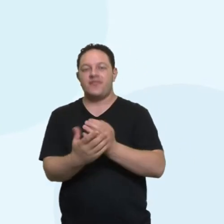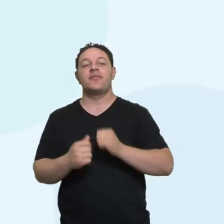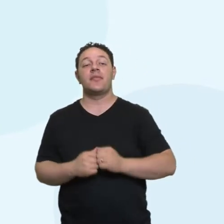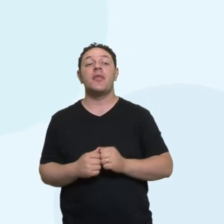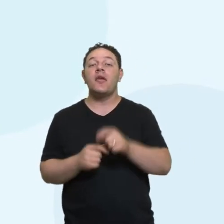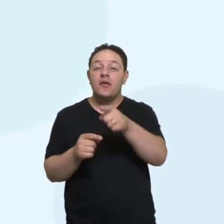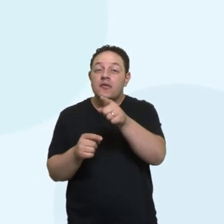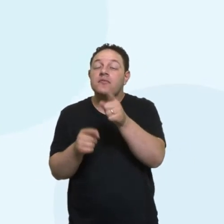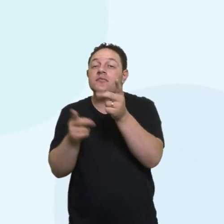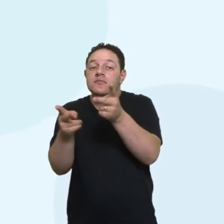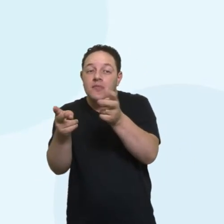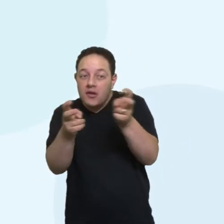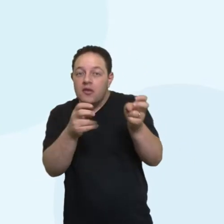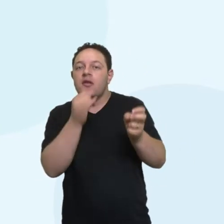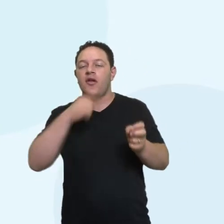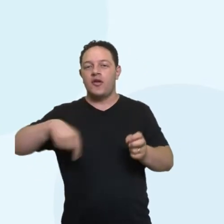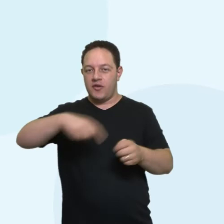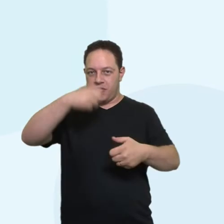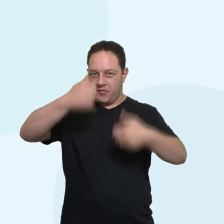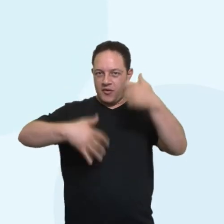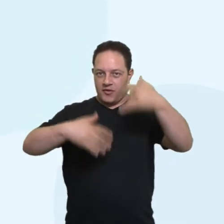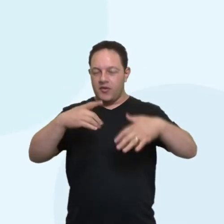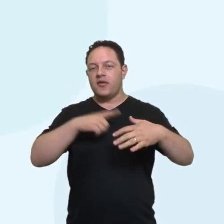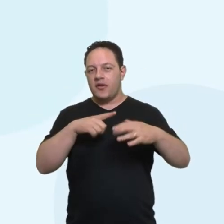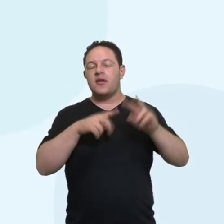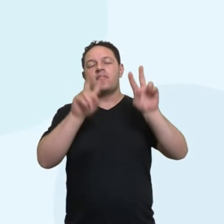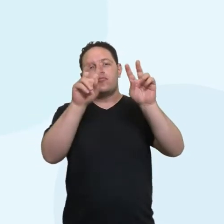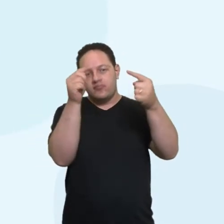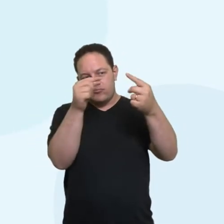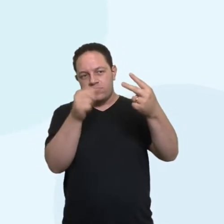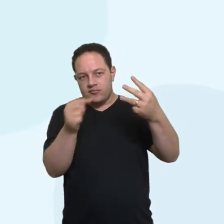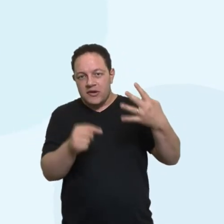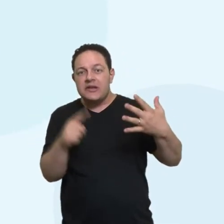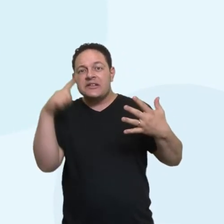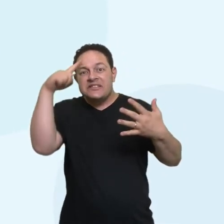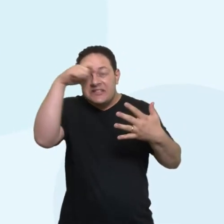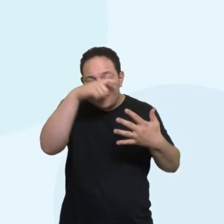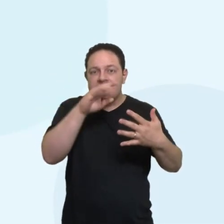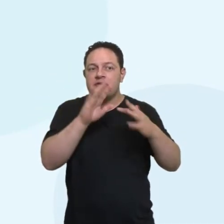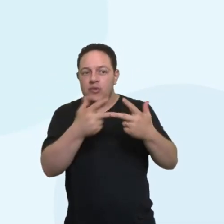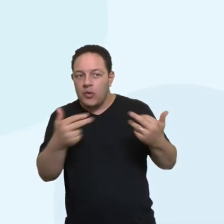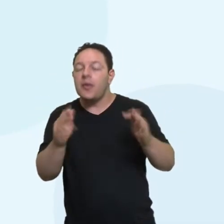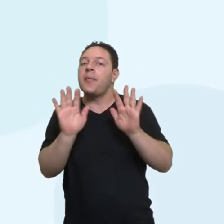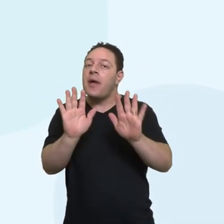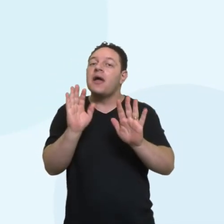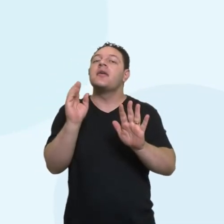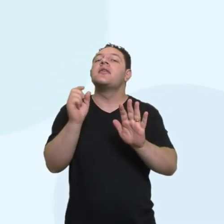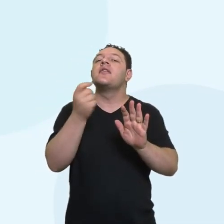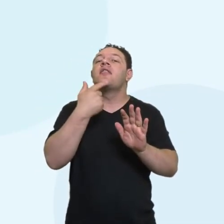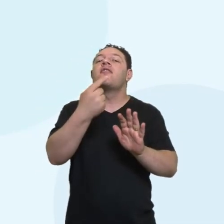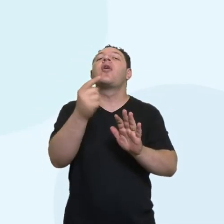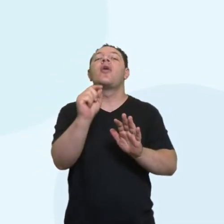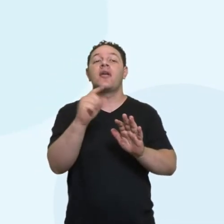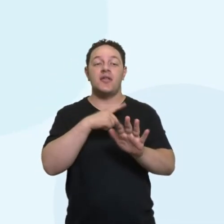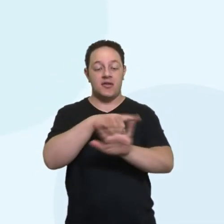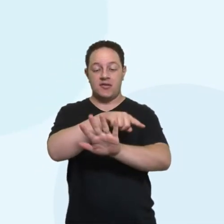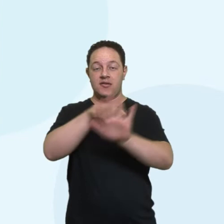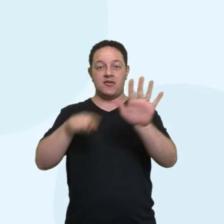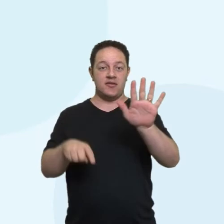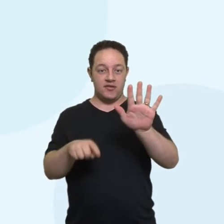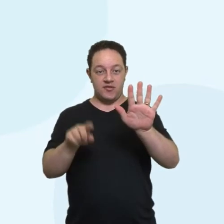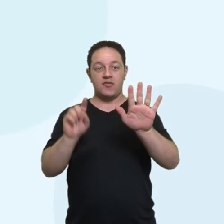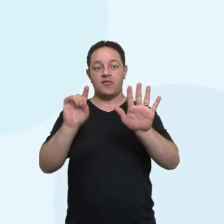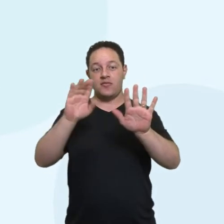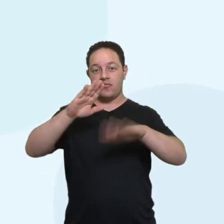observa em que a gente comentou aqui situações desafiadoras e contemplamos os cinco grandes grupos das